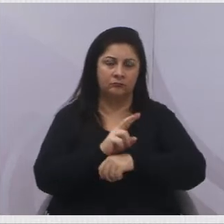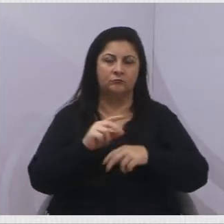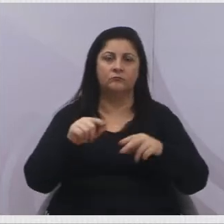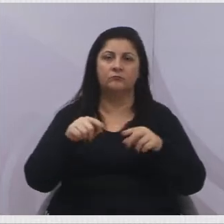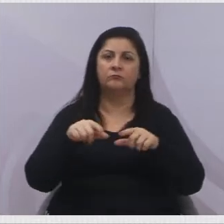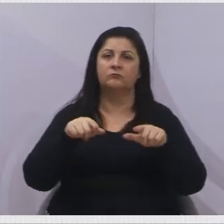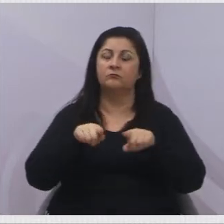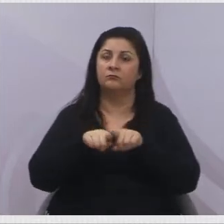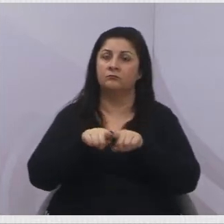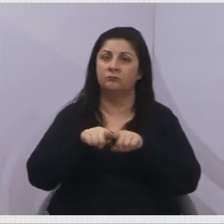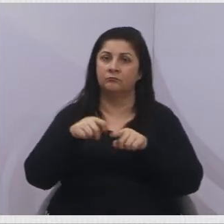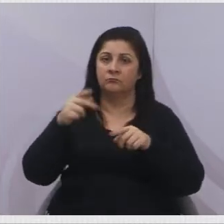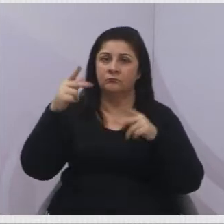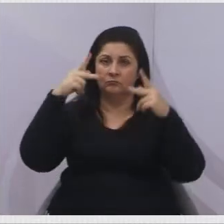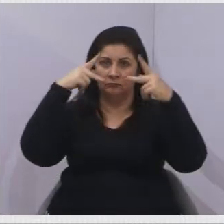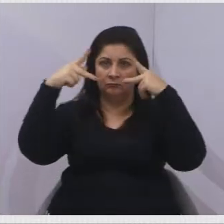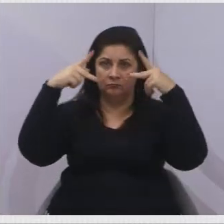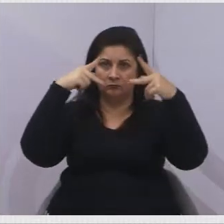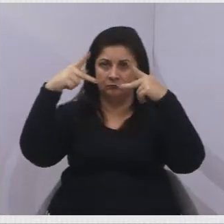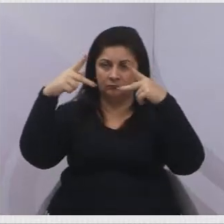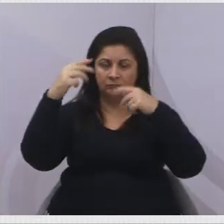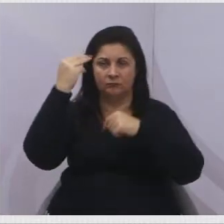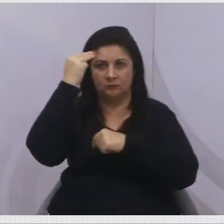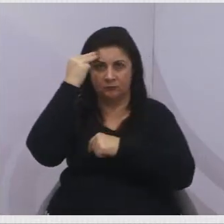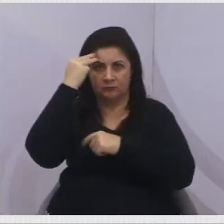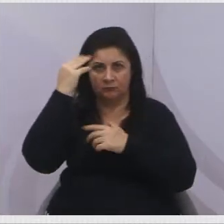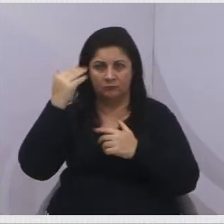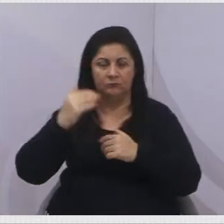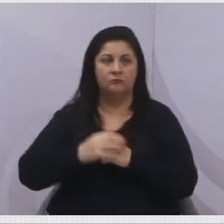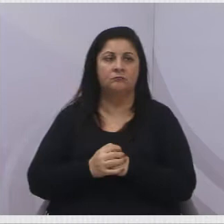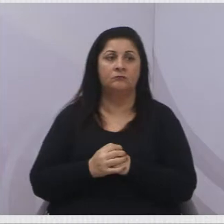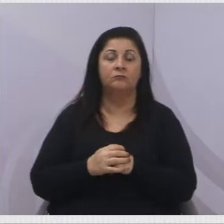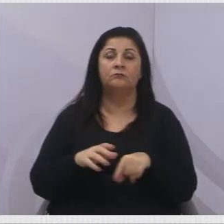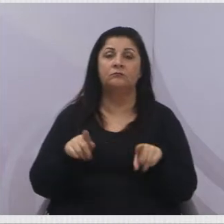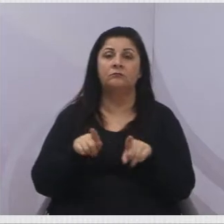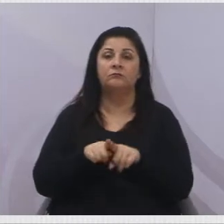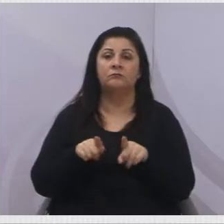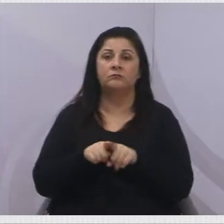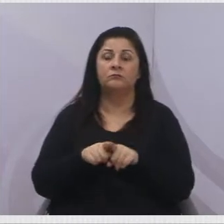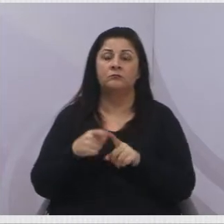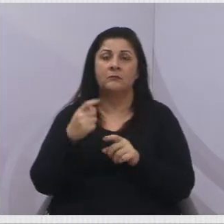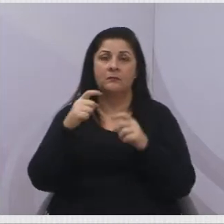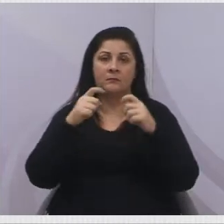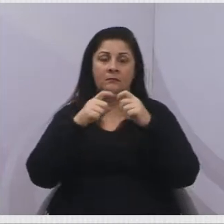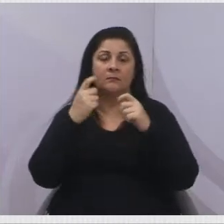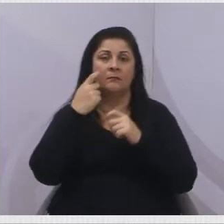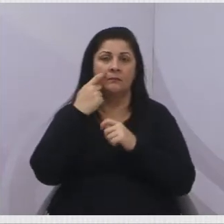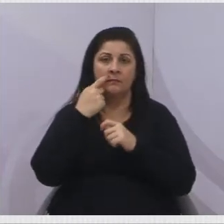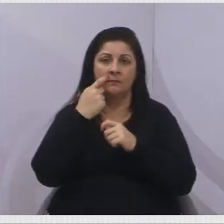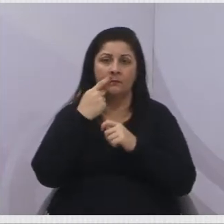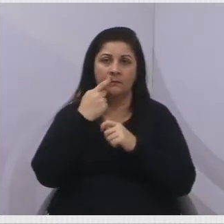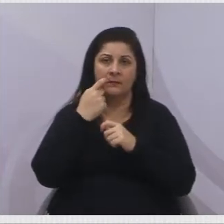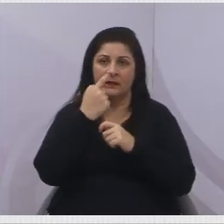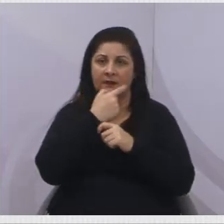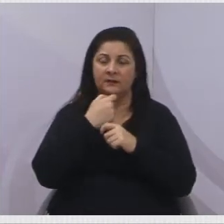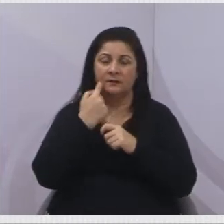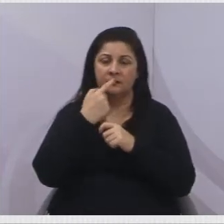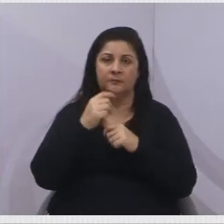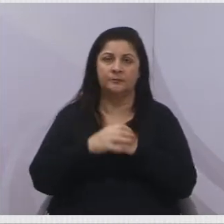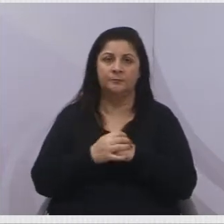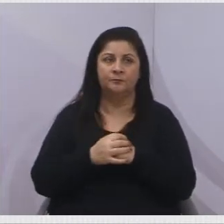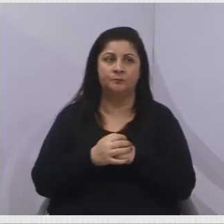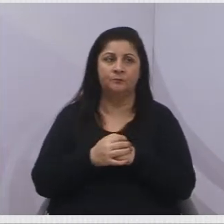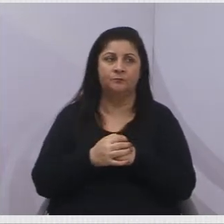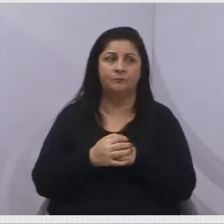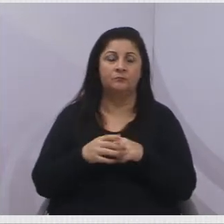mental, o CEL, com as especialidades odontológicas, o centro de reabilitação,